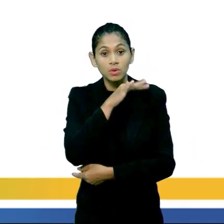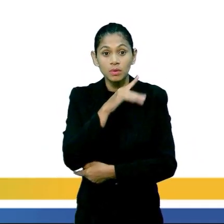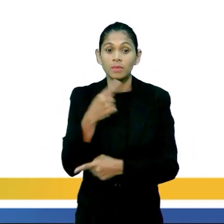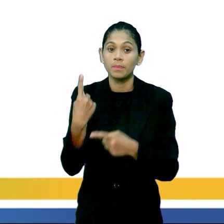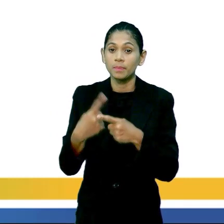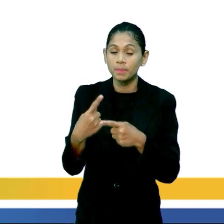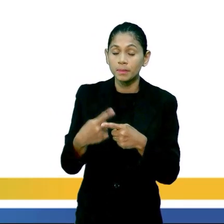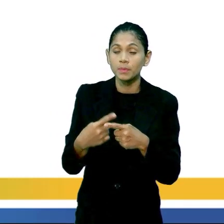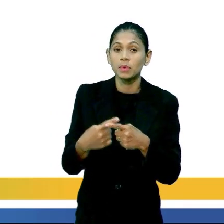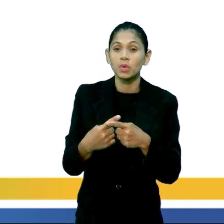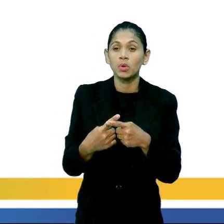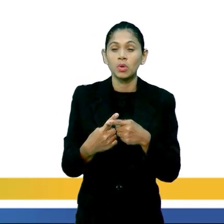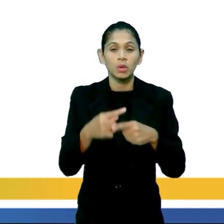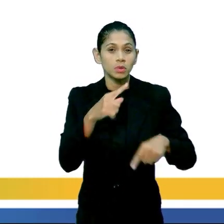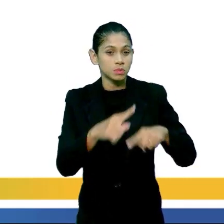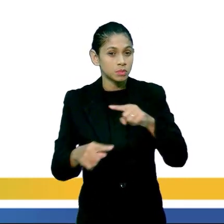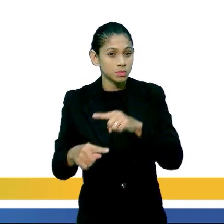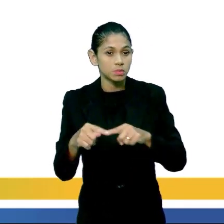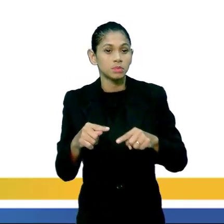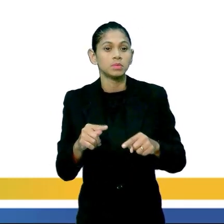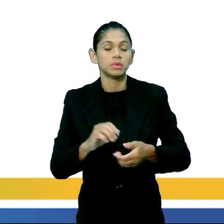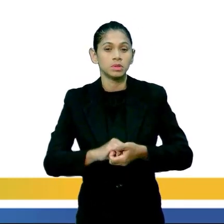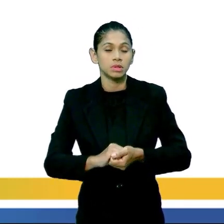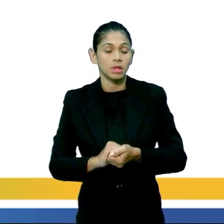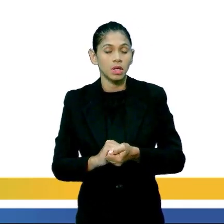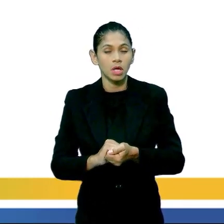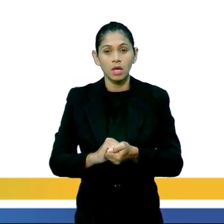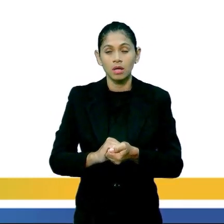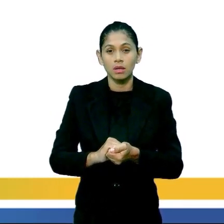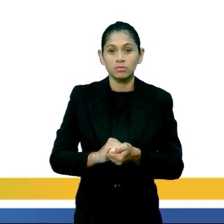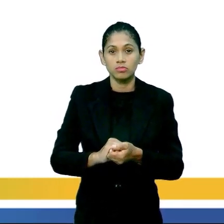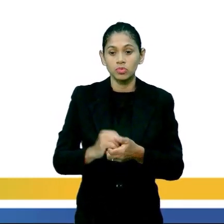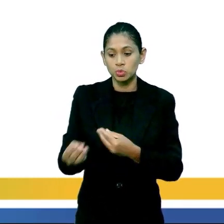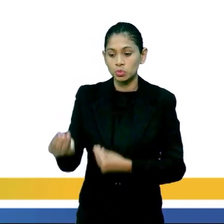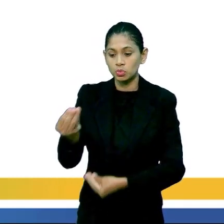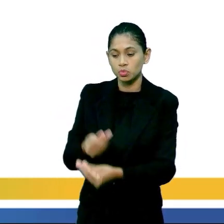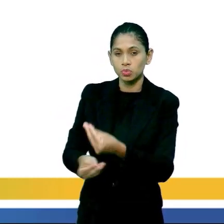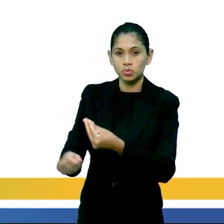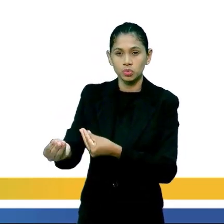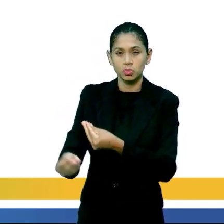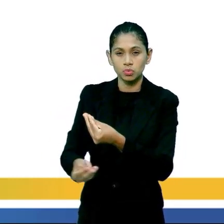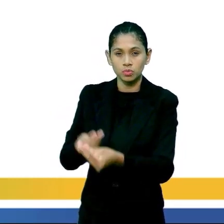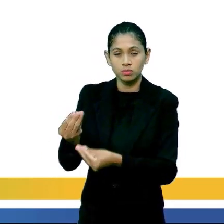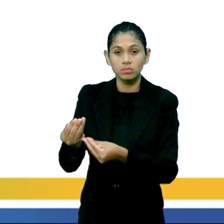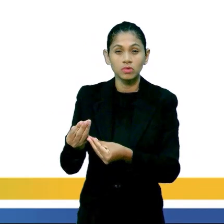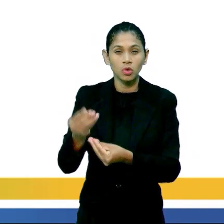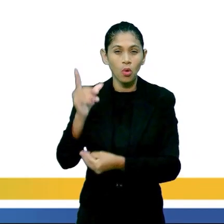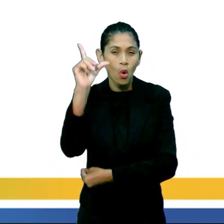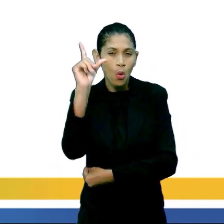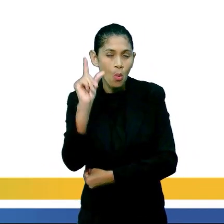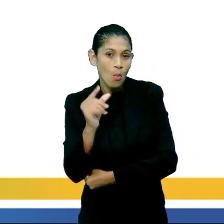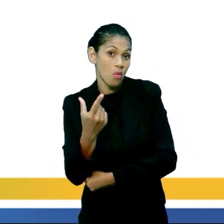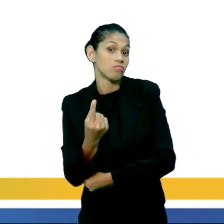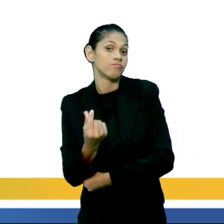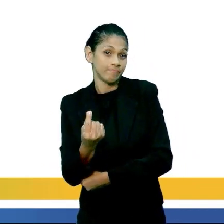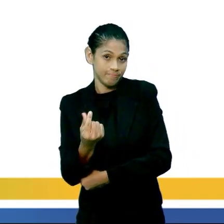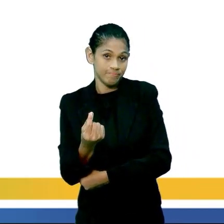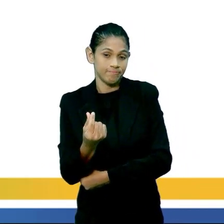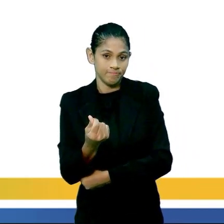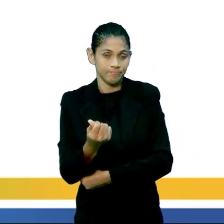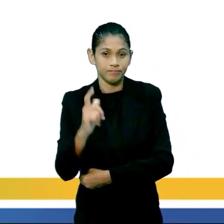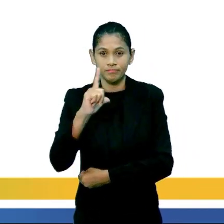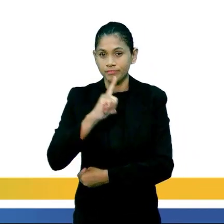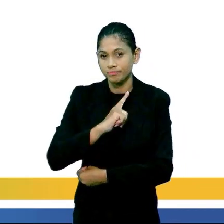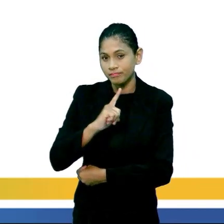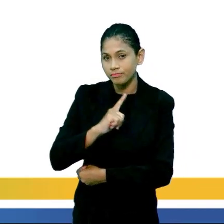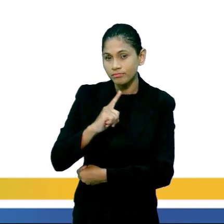por itens de pouco valor, por bugigangas, como também se pode ver na ilustração. Havia,